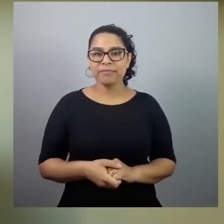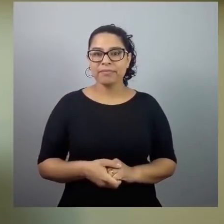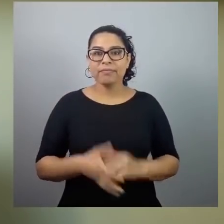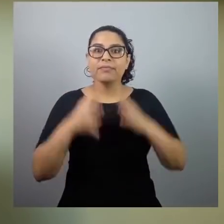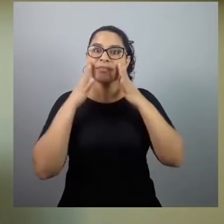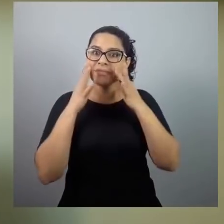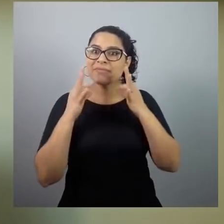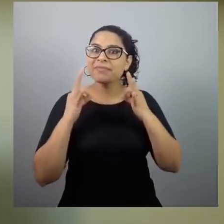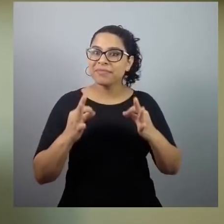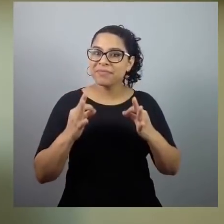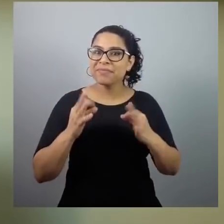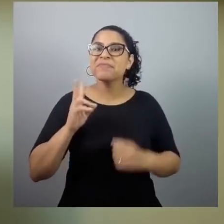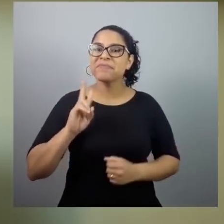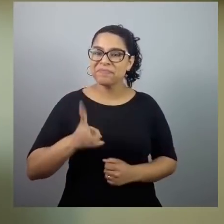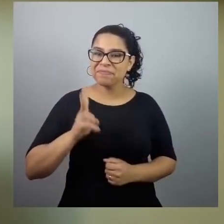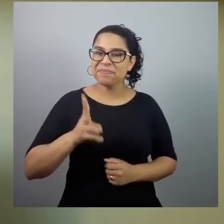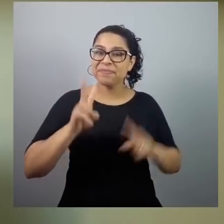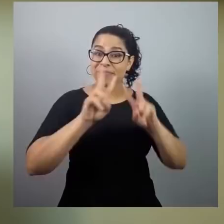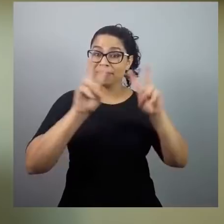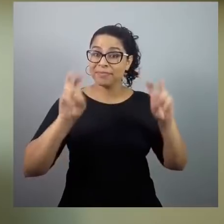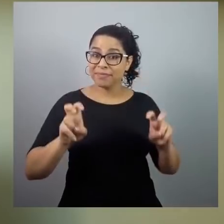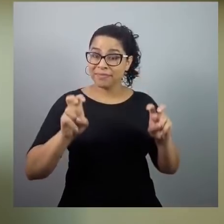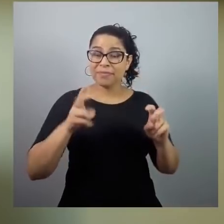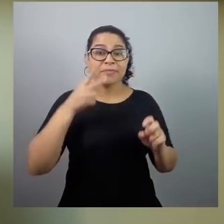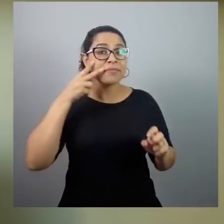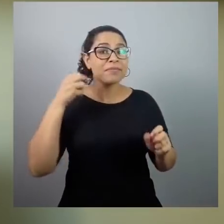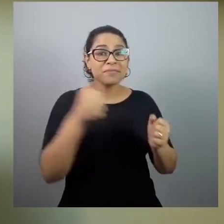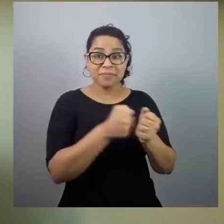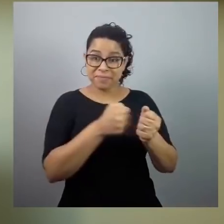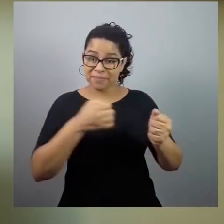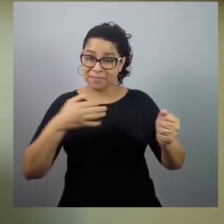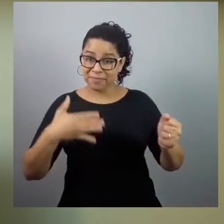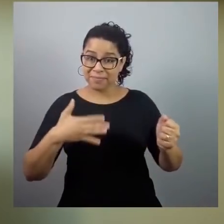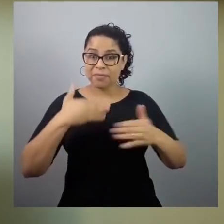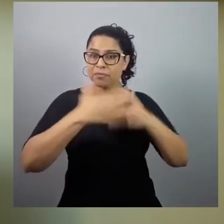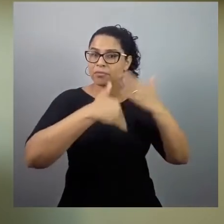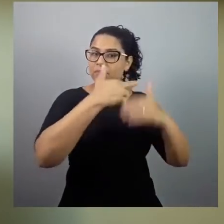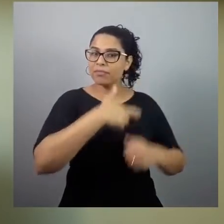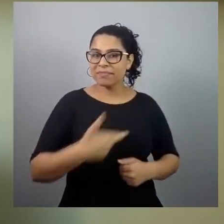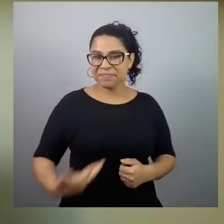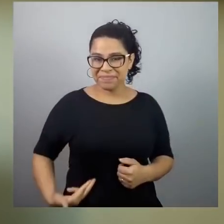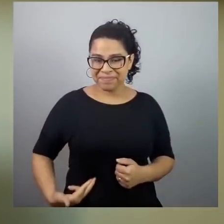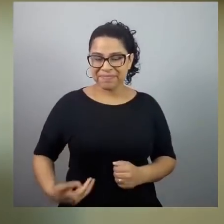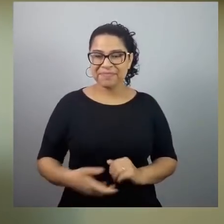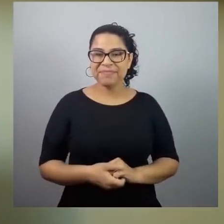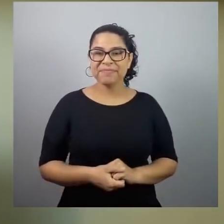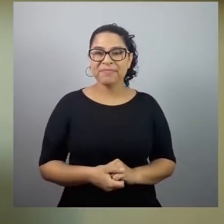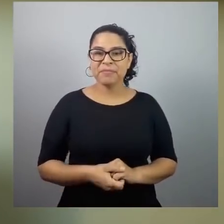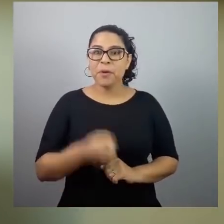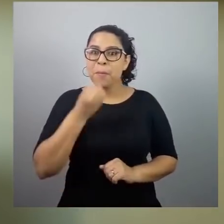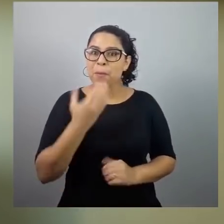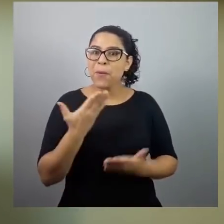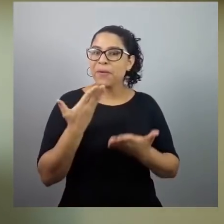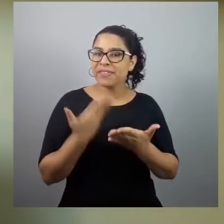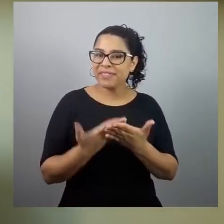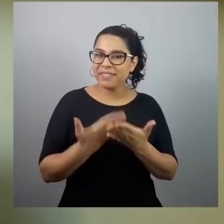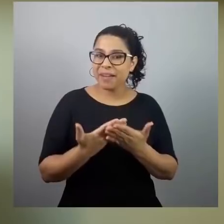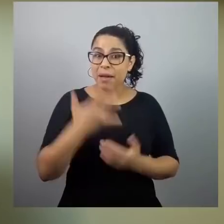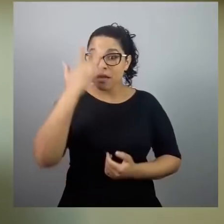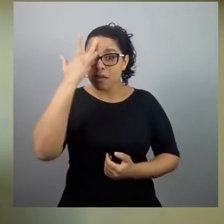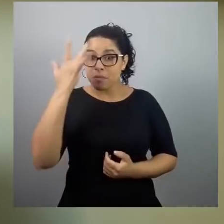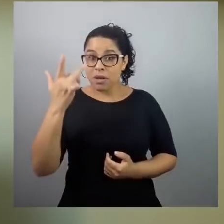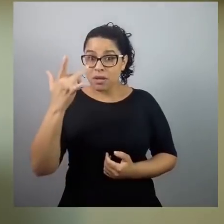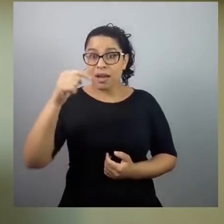fiquem ligados que avançaremos com um tema sobre a questão indígena durante a República. Boa aula e amanhã